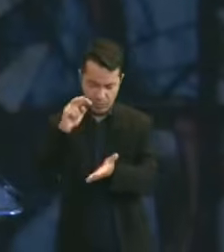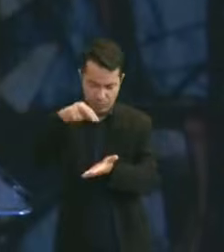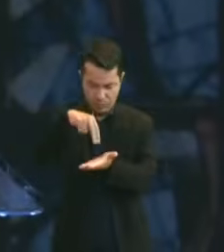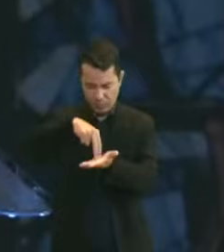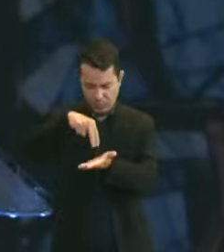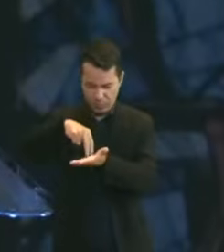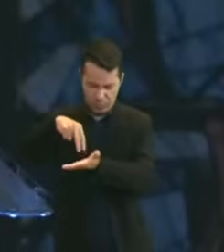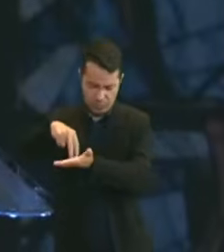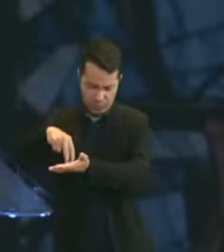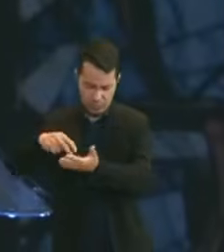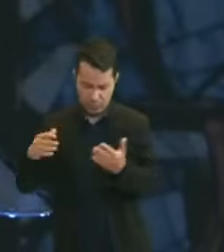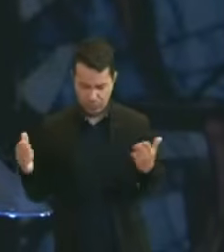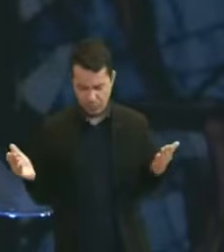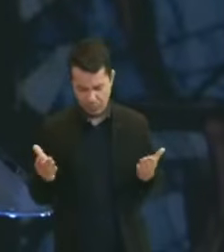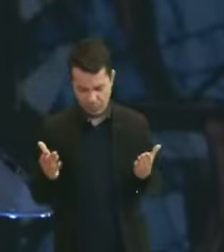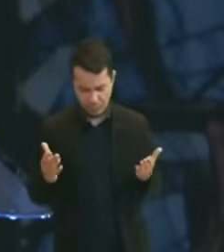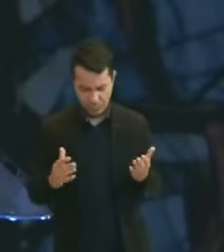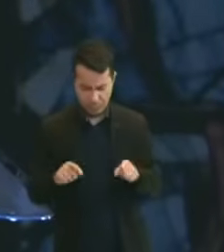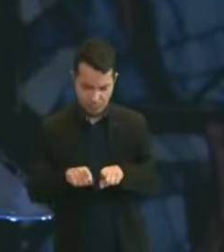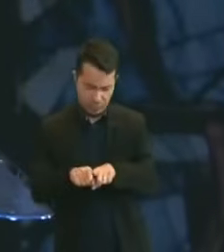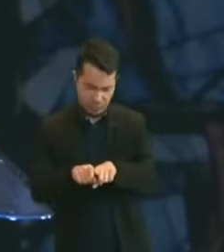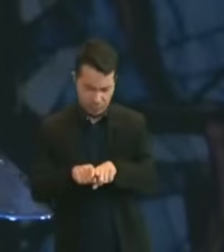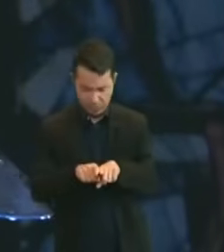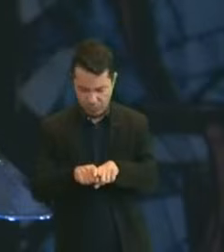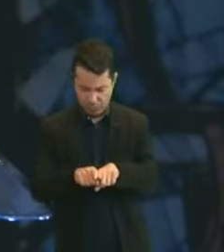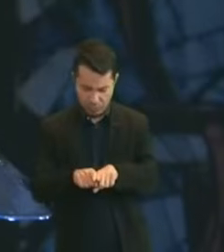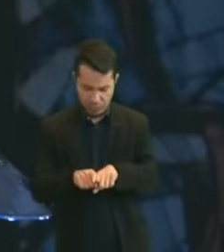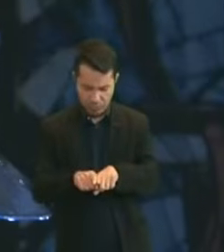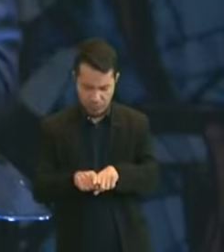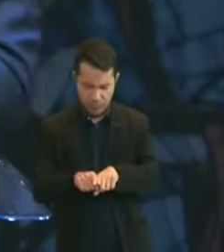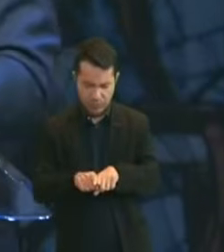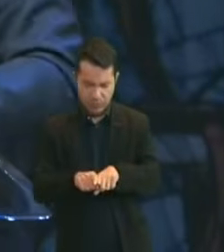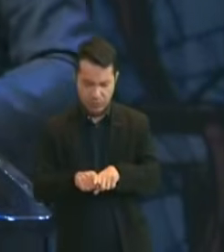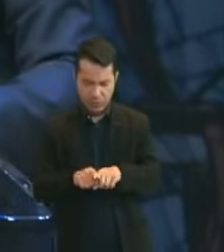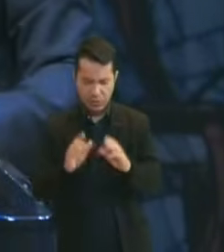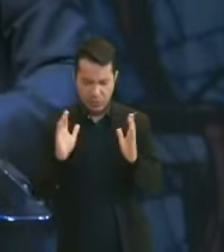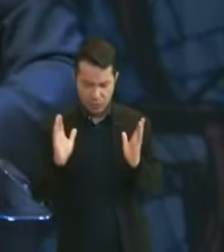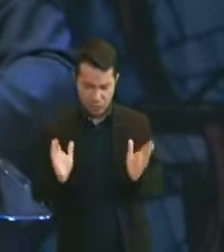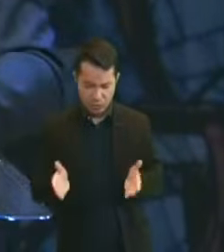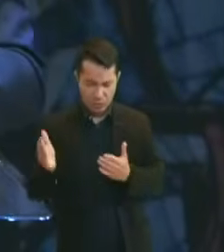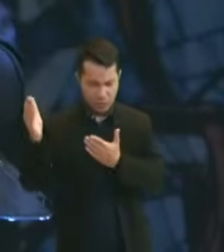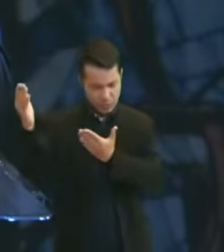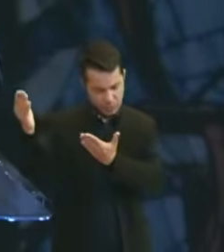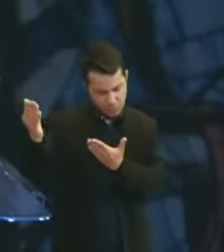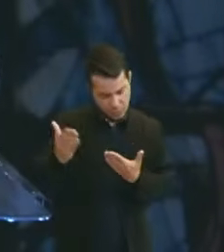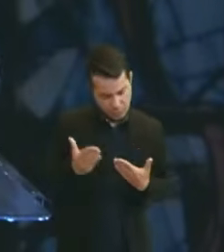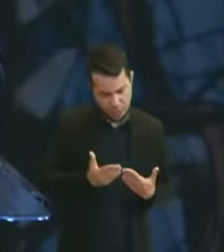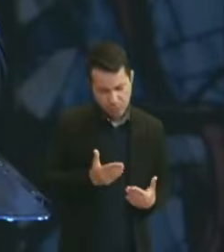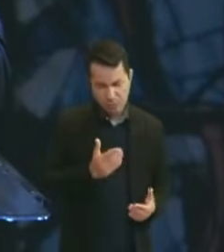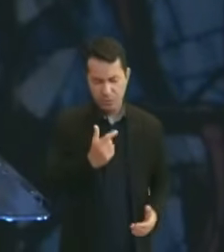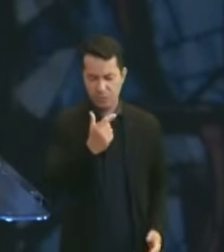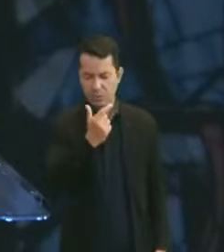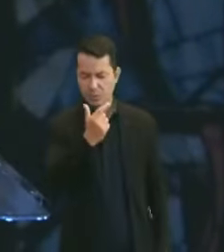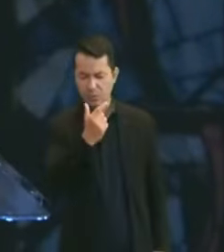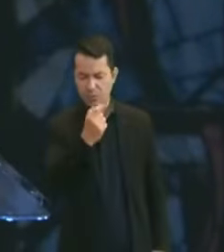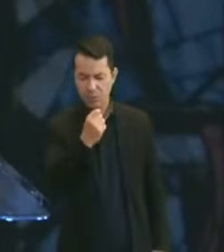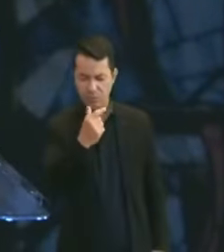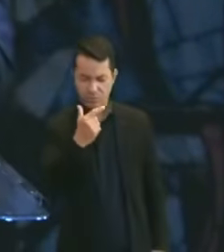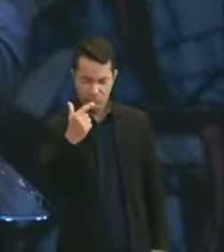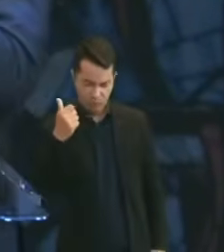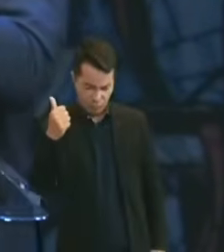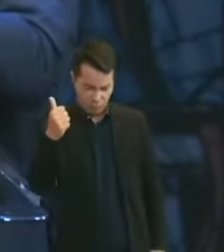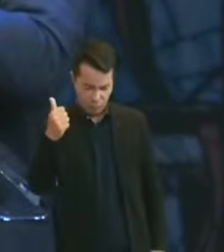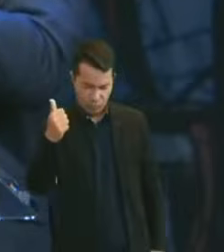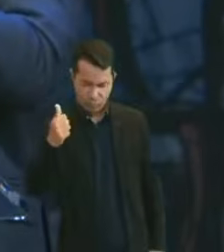irmãos e irmãs que acolheram quase 1.400 pessoas, Pai, em 2021. E, Senhor, nós queremos fazer mais para o